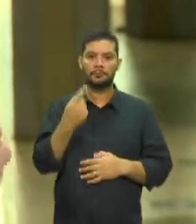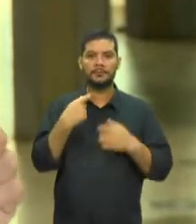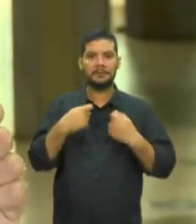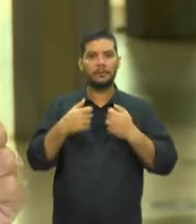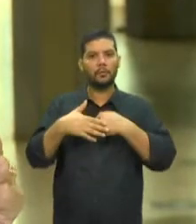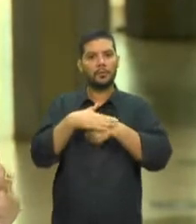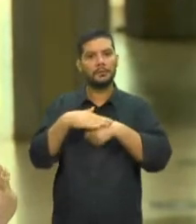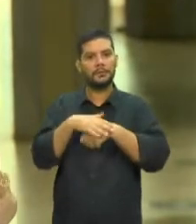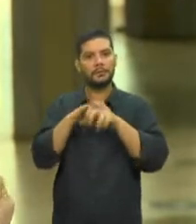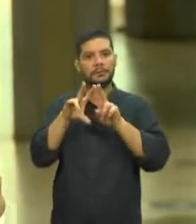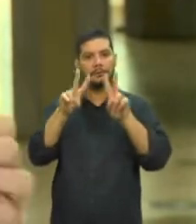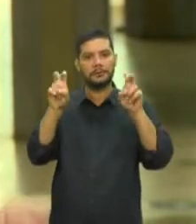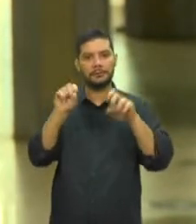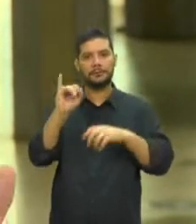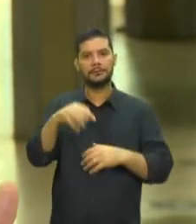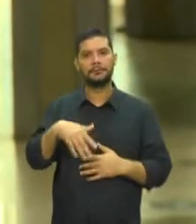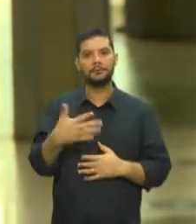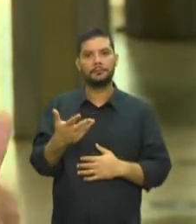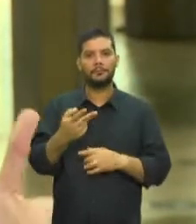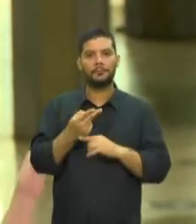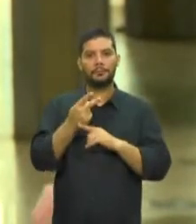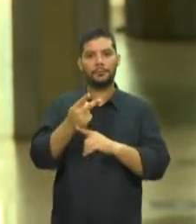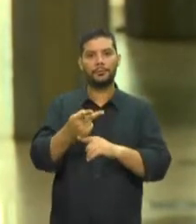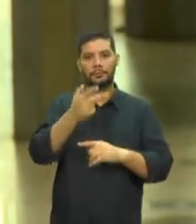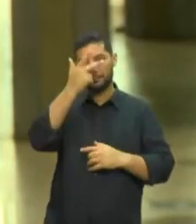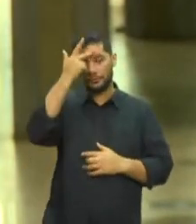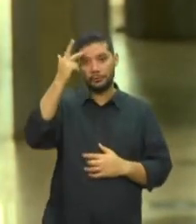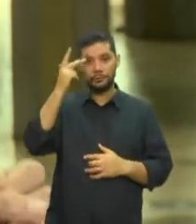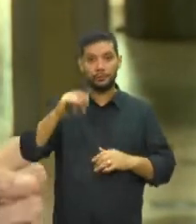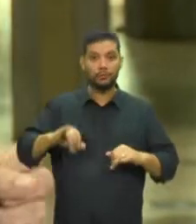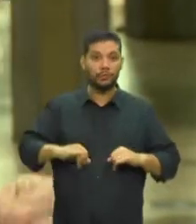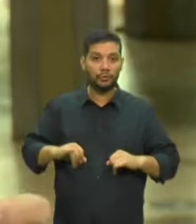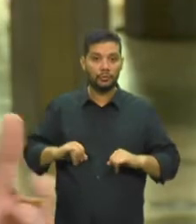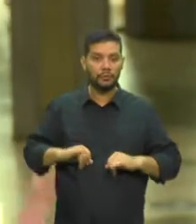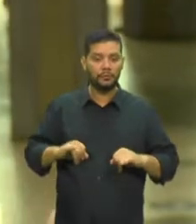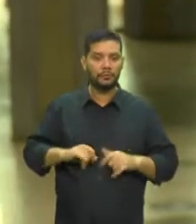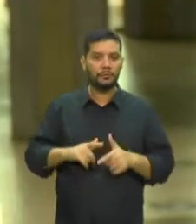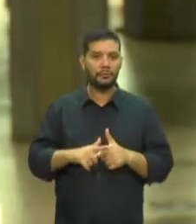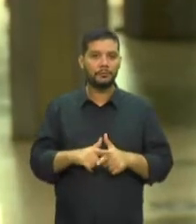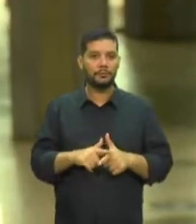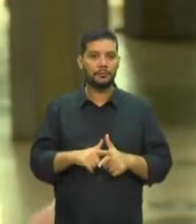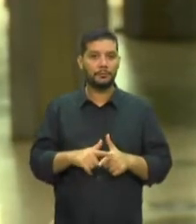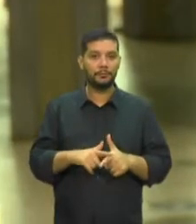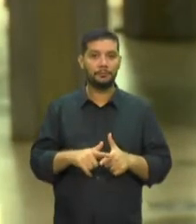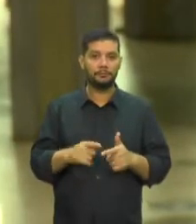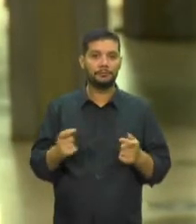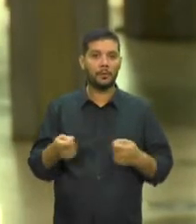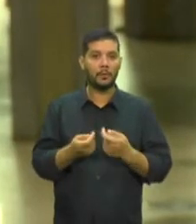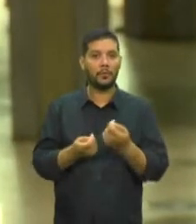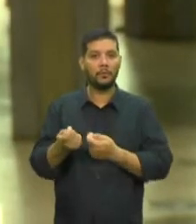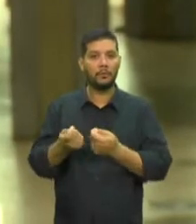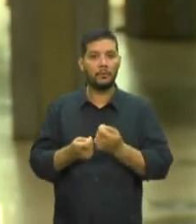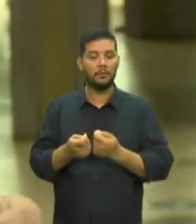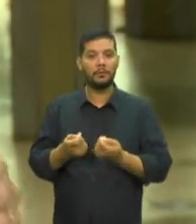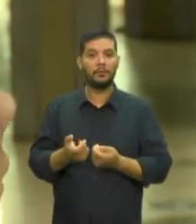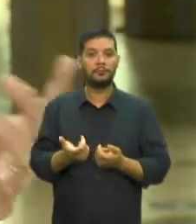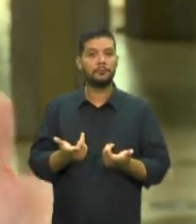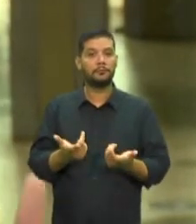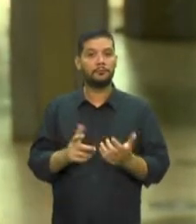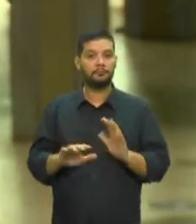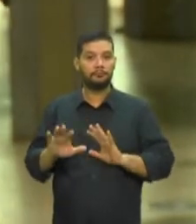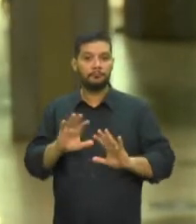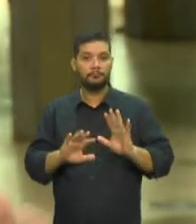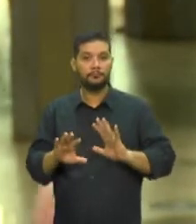falar, a gente deve procurar as pessoas que sofrem de transtornos mentais, que podem ser controlados ou tratados medicamentosamente, né, ou